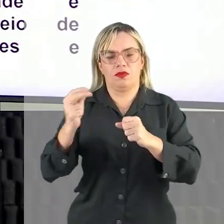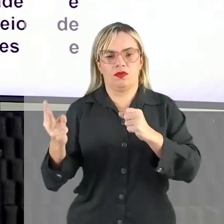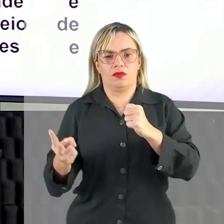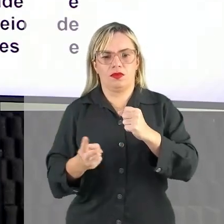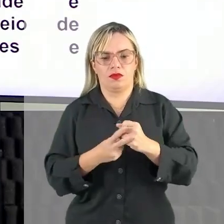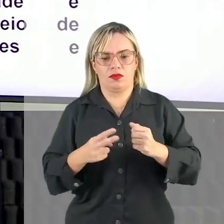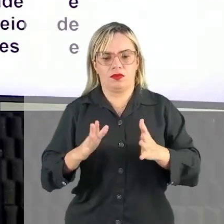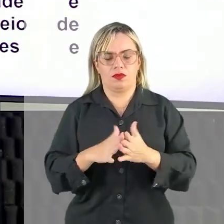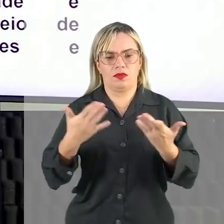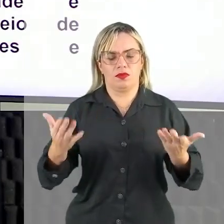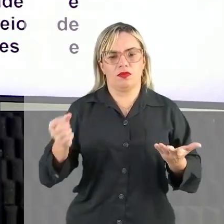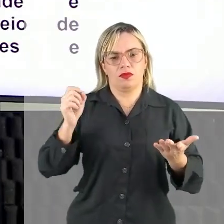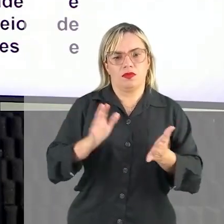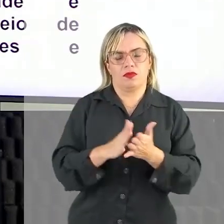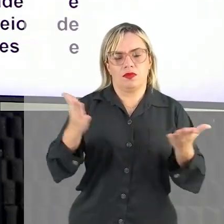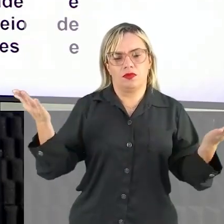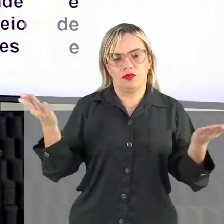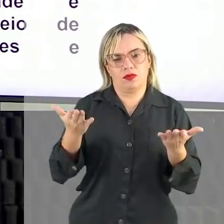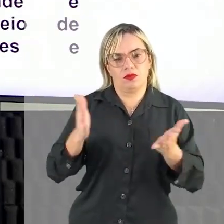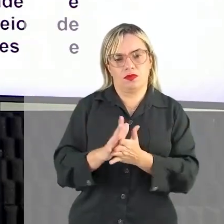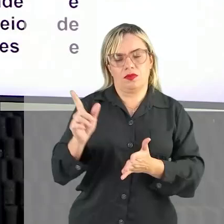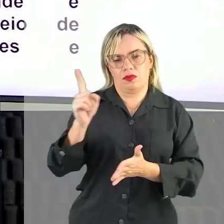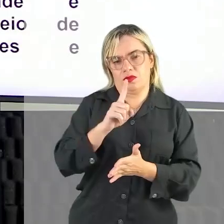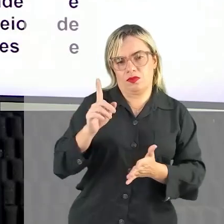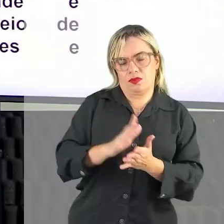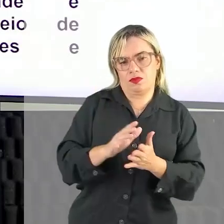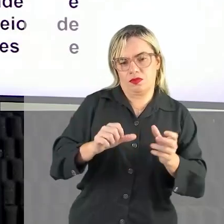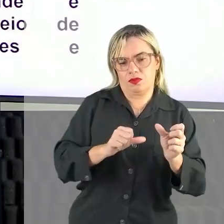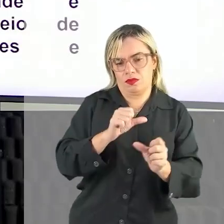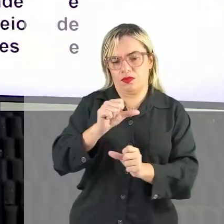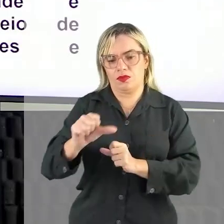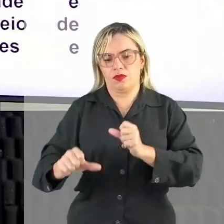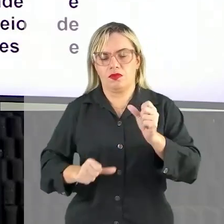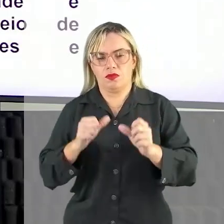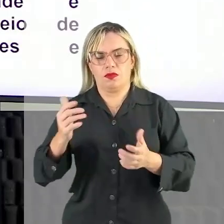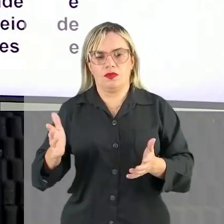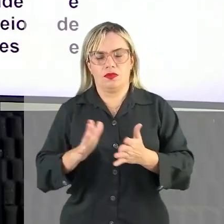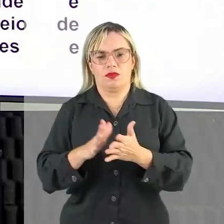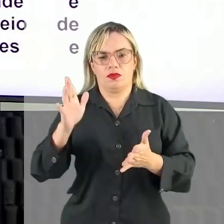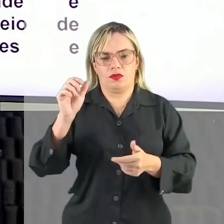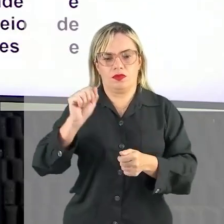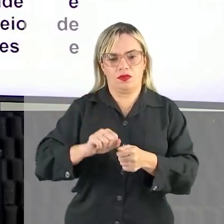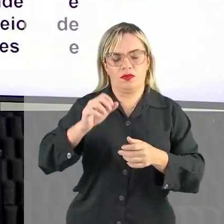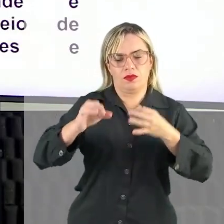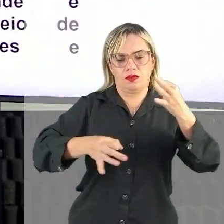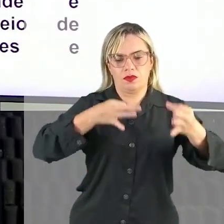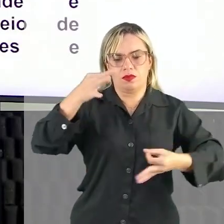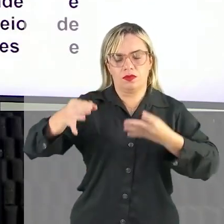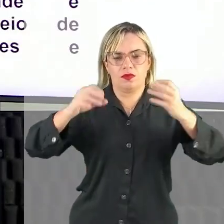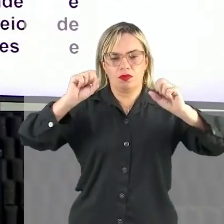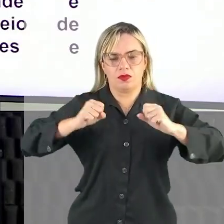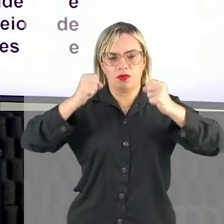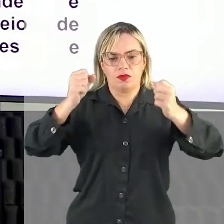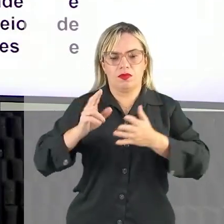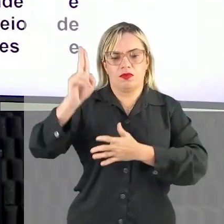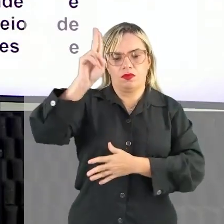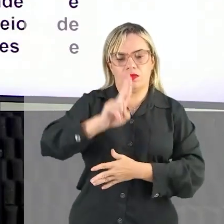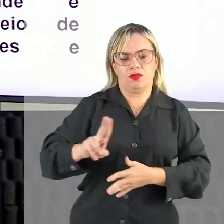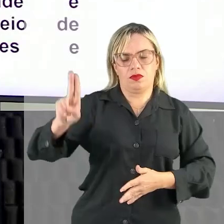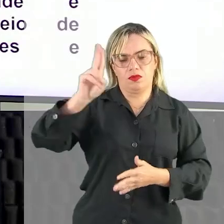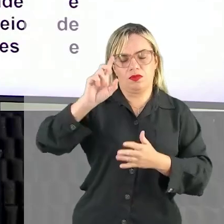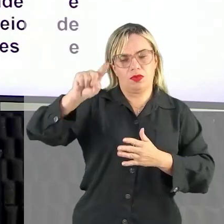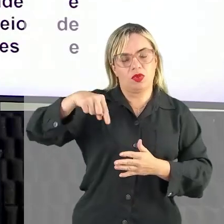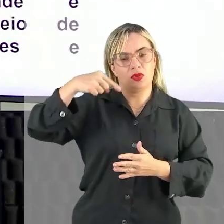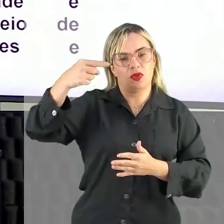adverbiais E aí hoje não hoje ele ele transforma isso em operação argumentativa porque você pode utilizar